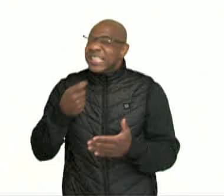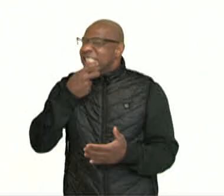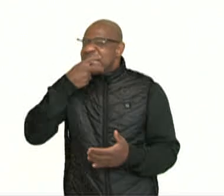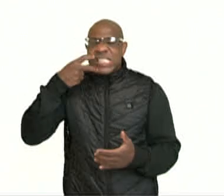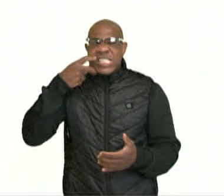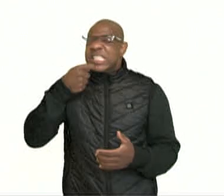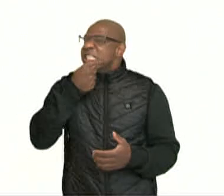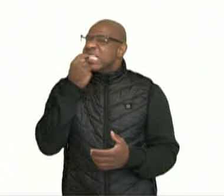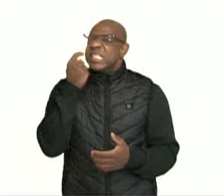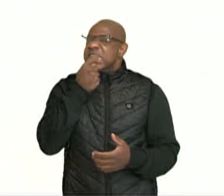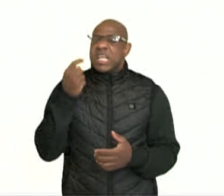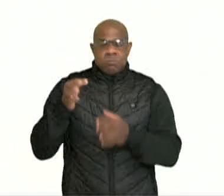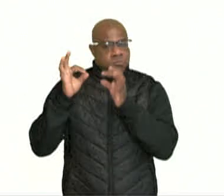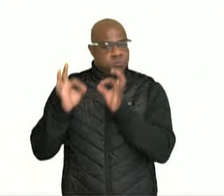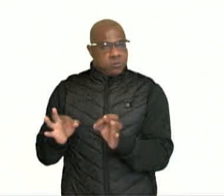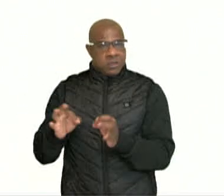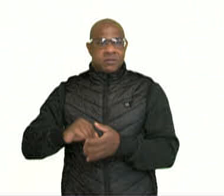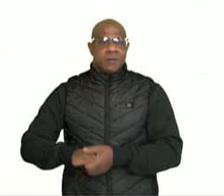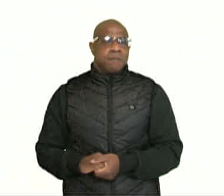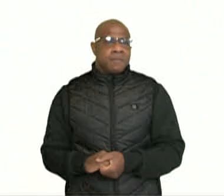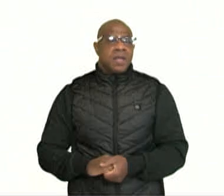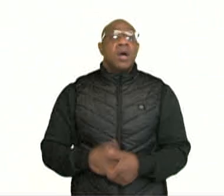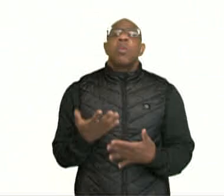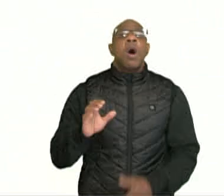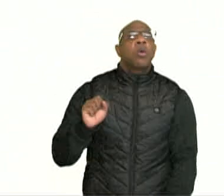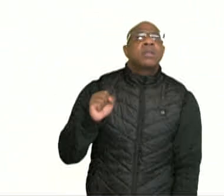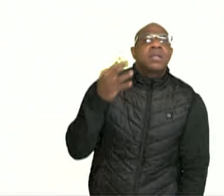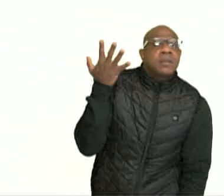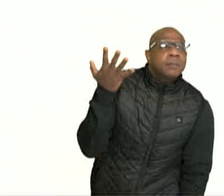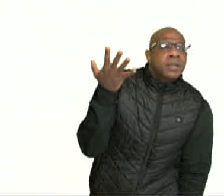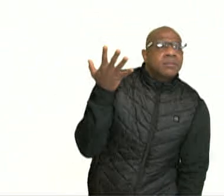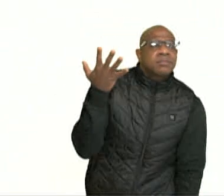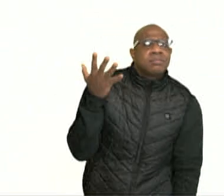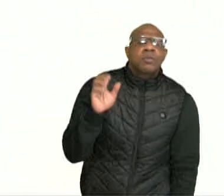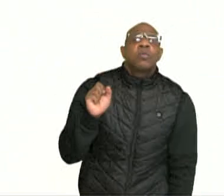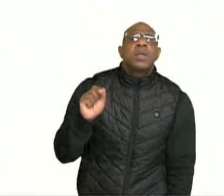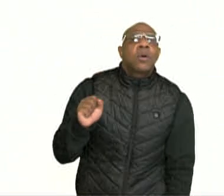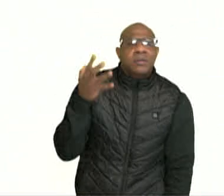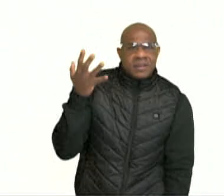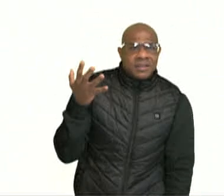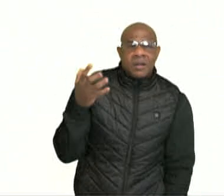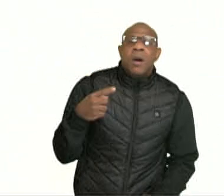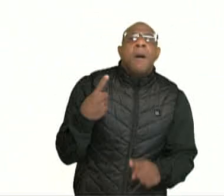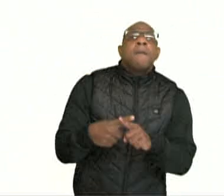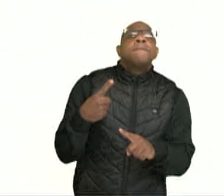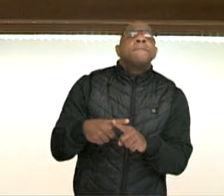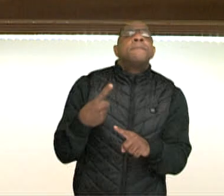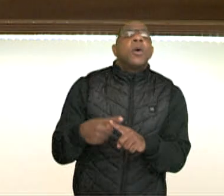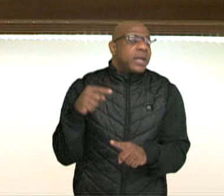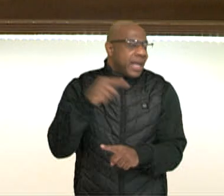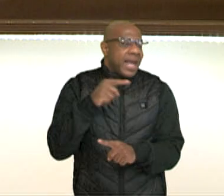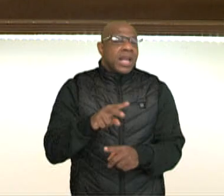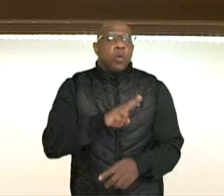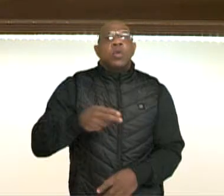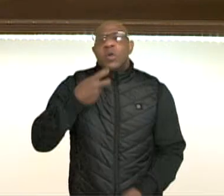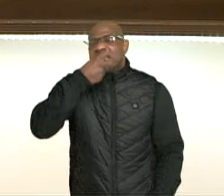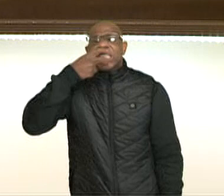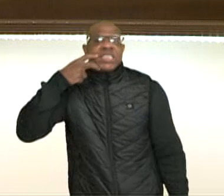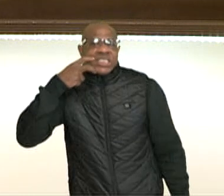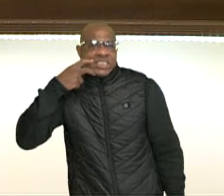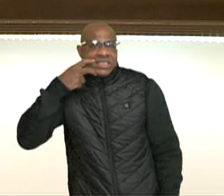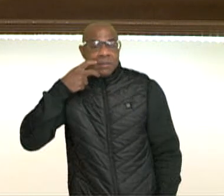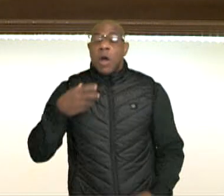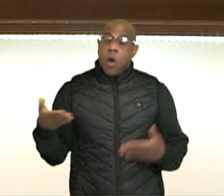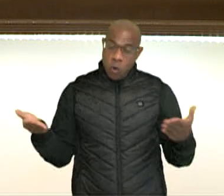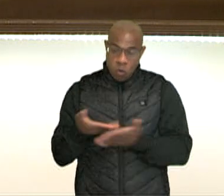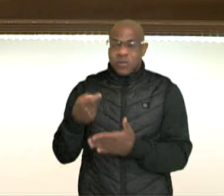uma consequência. Qual foi a consequência dela ter começado a usar aparelho cedo? Os dentes